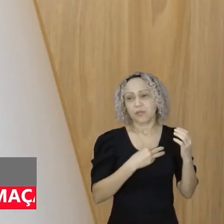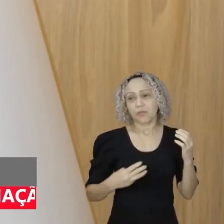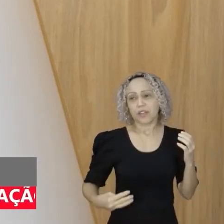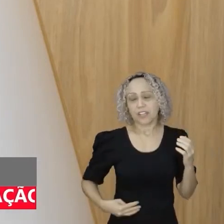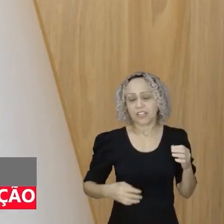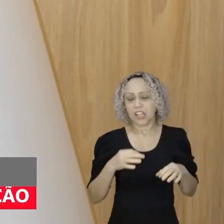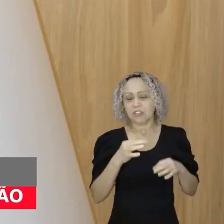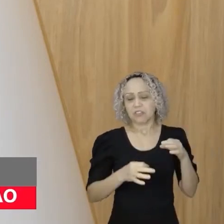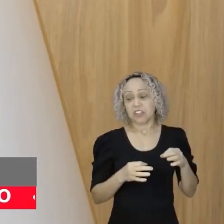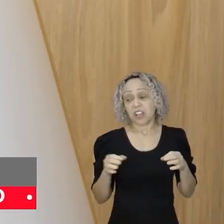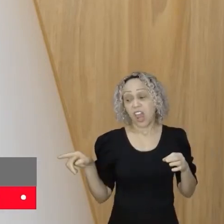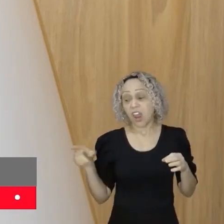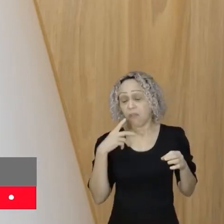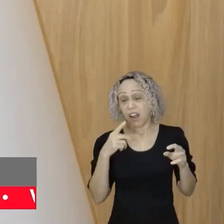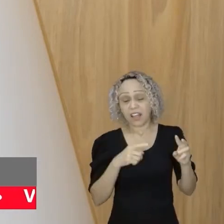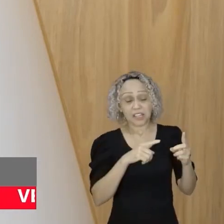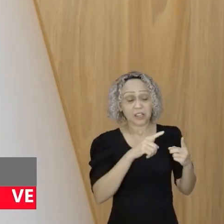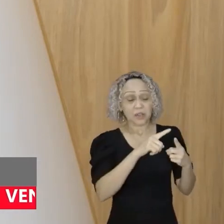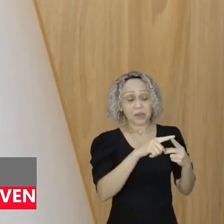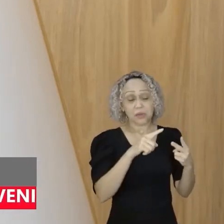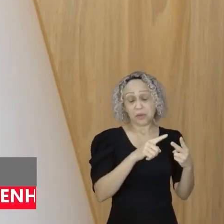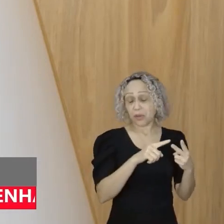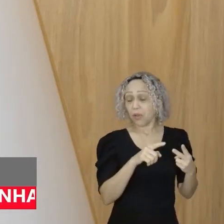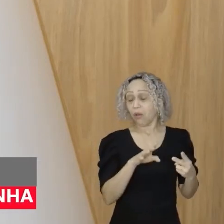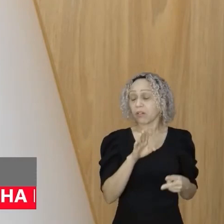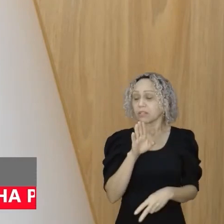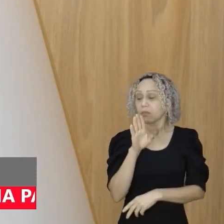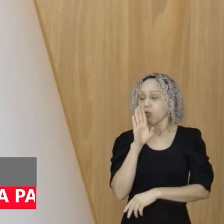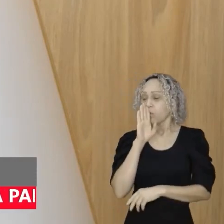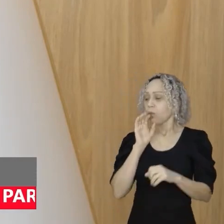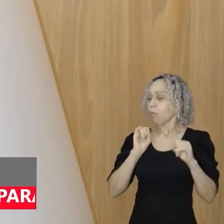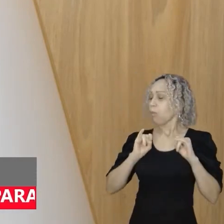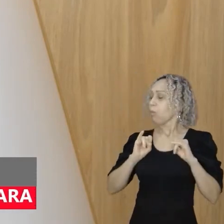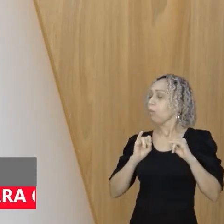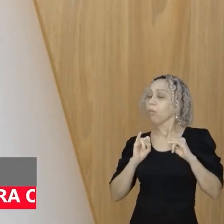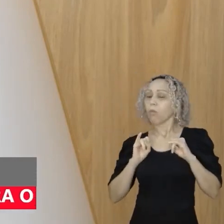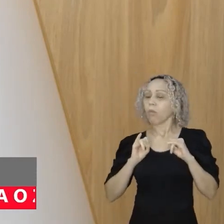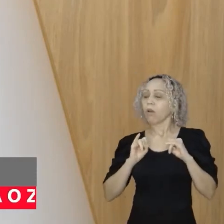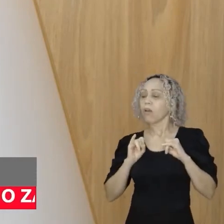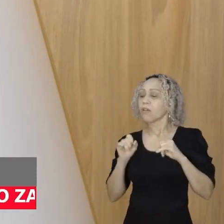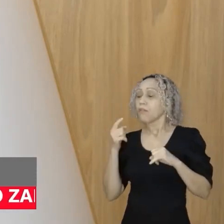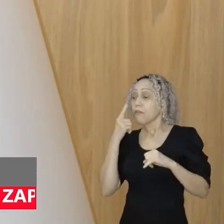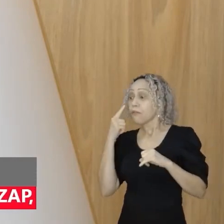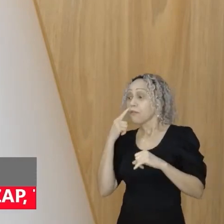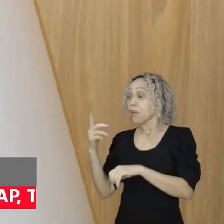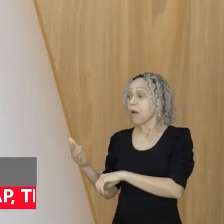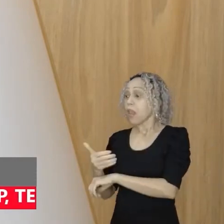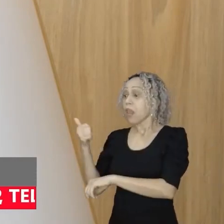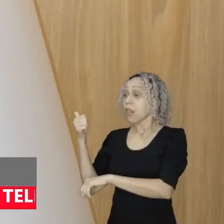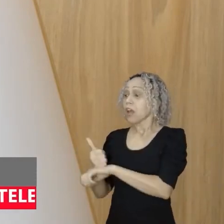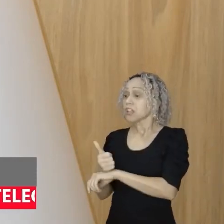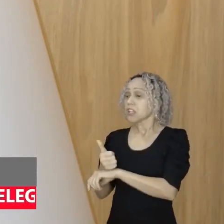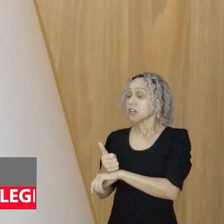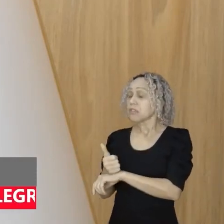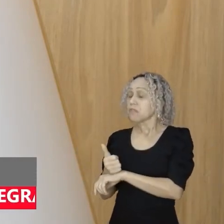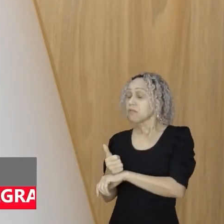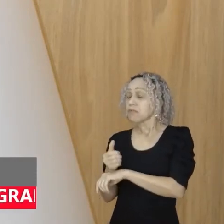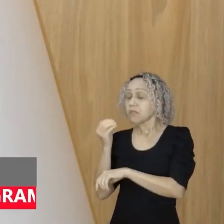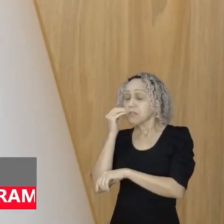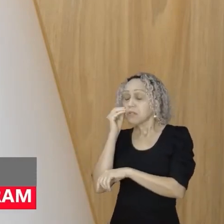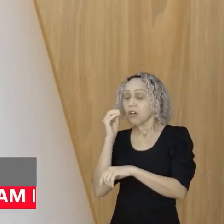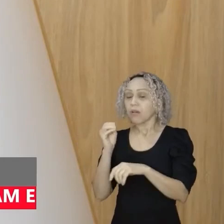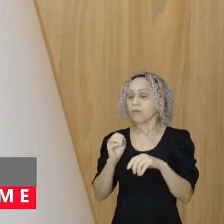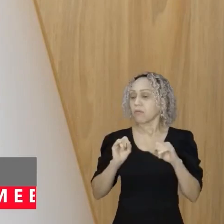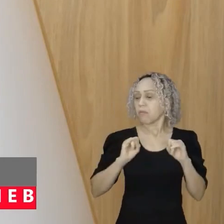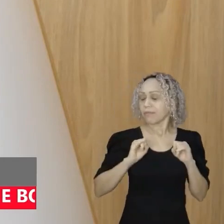três poderes e dizem que o problema foi a omissão do presidente Lula. É uma tese muito frágil. Eu brinquei dizendo que CPI desse tipo não se faz,